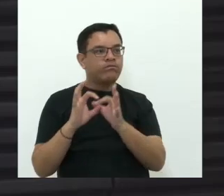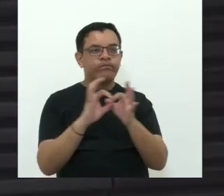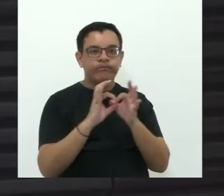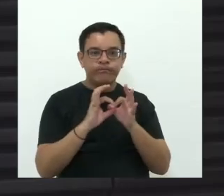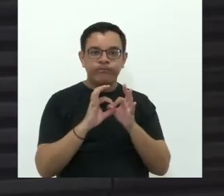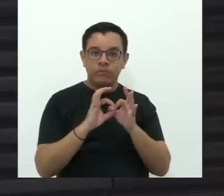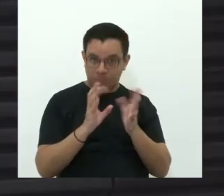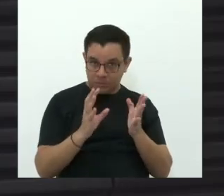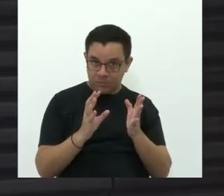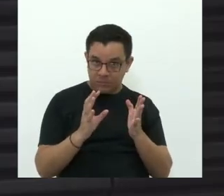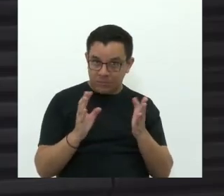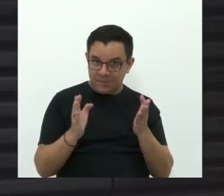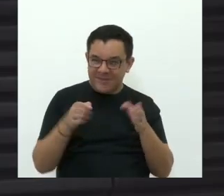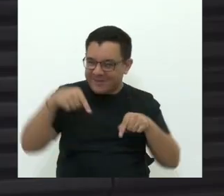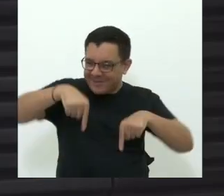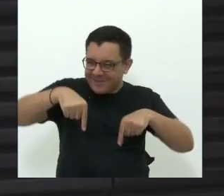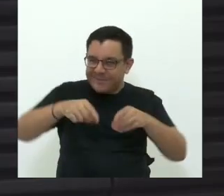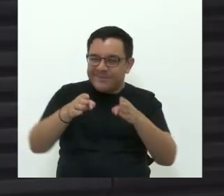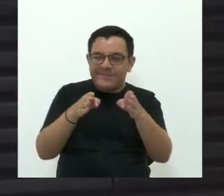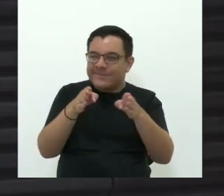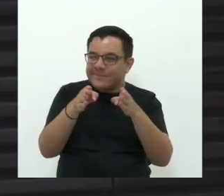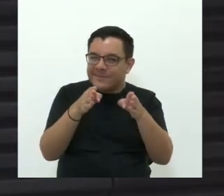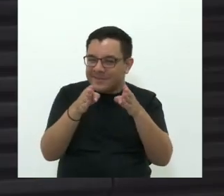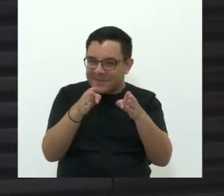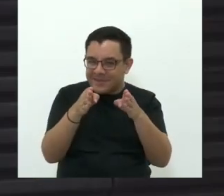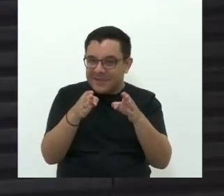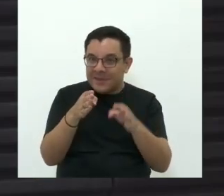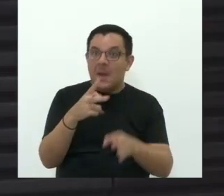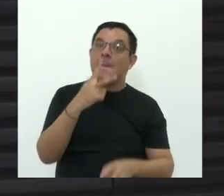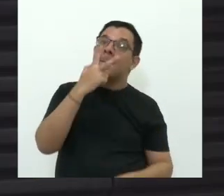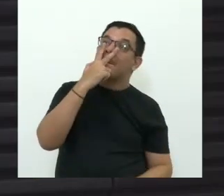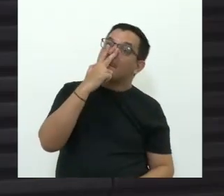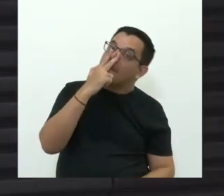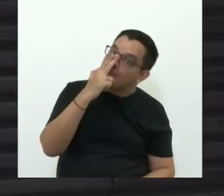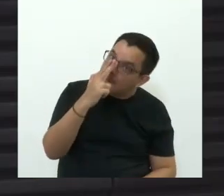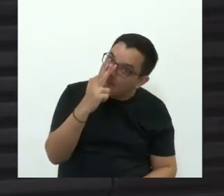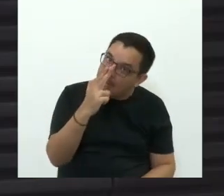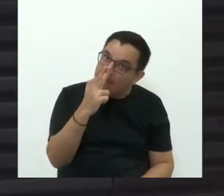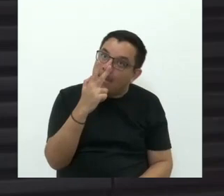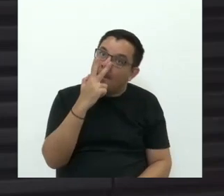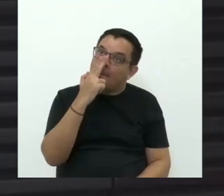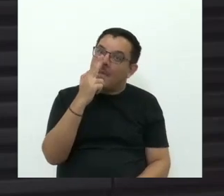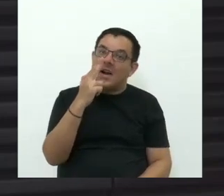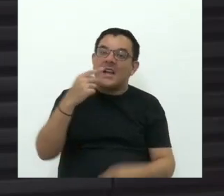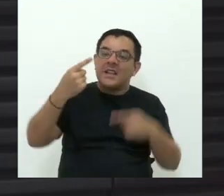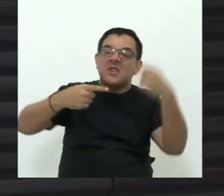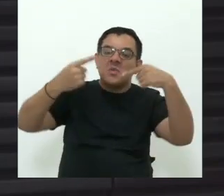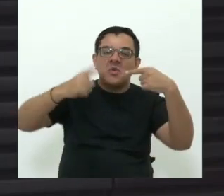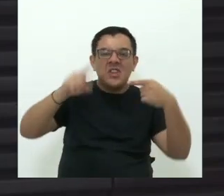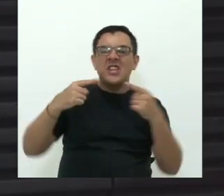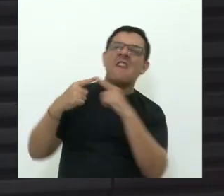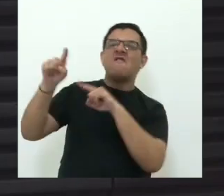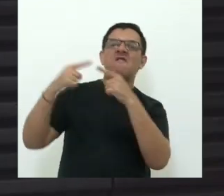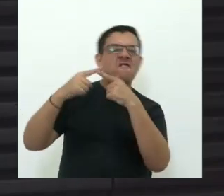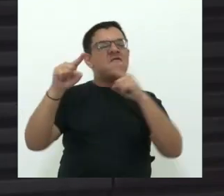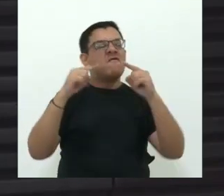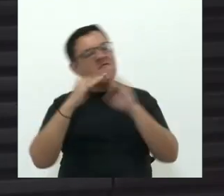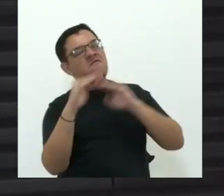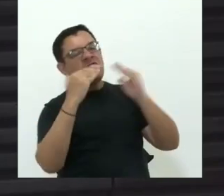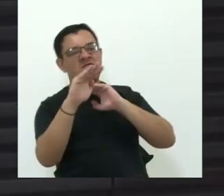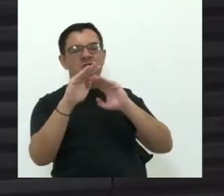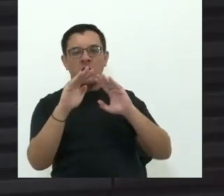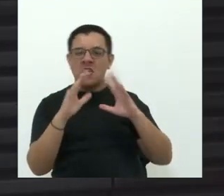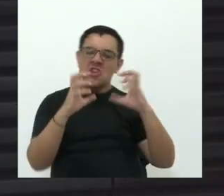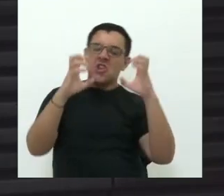crer neste momento que parece que a mensagem é muito clara que a política é conflito a política